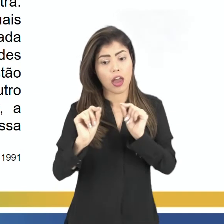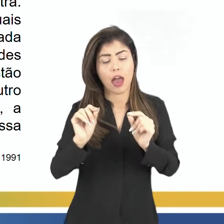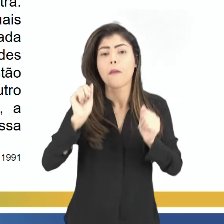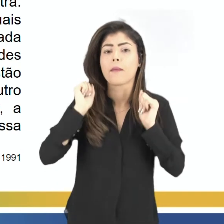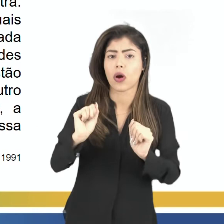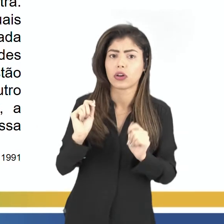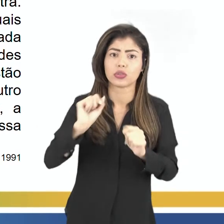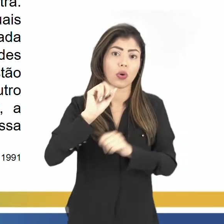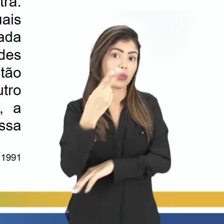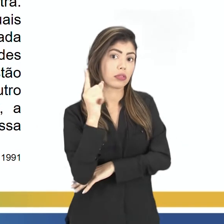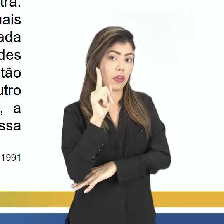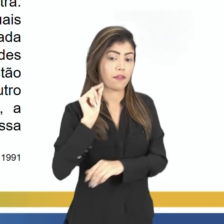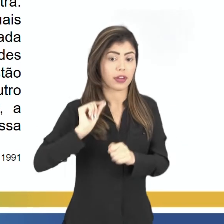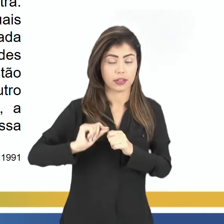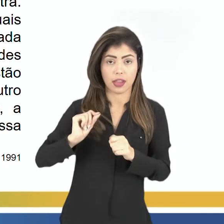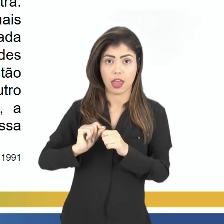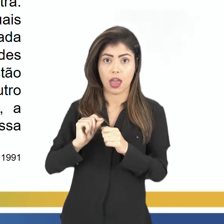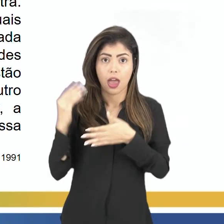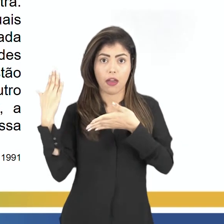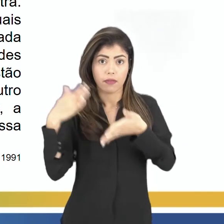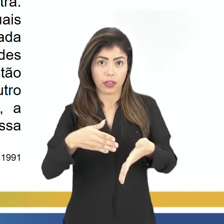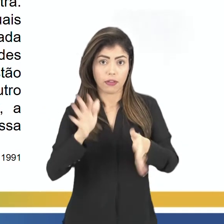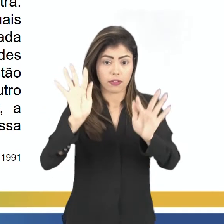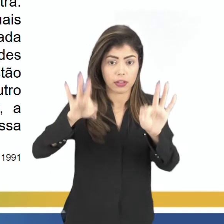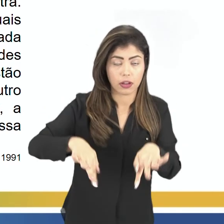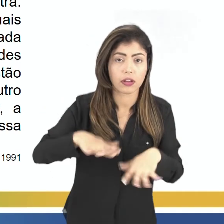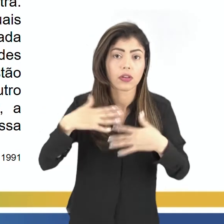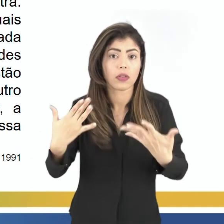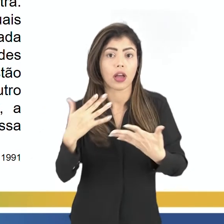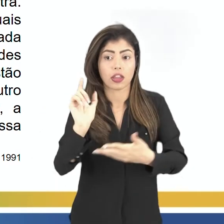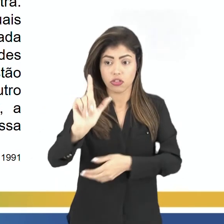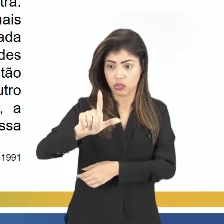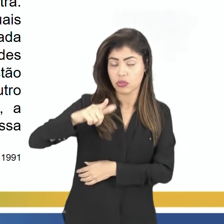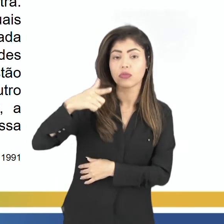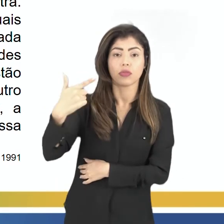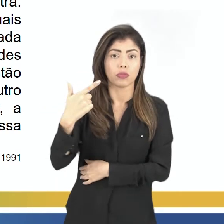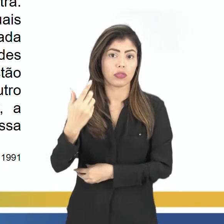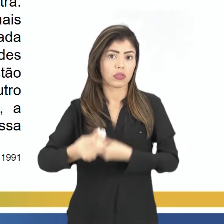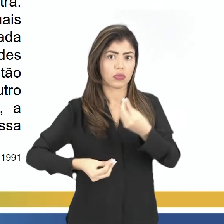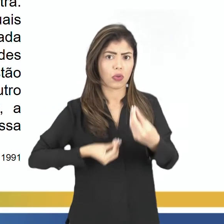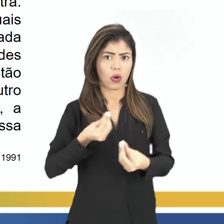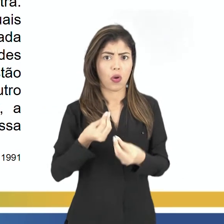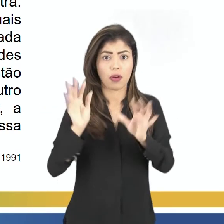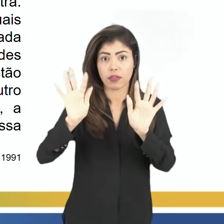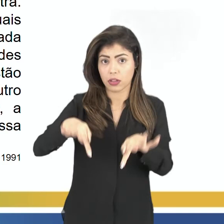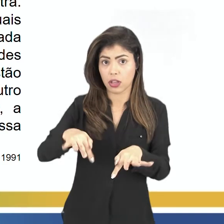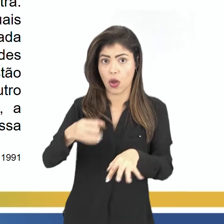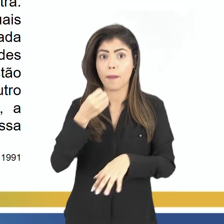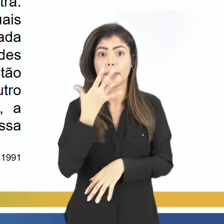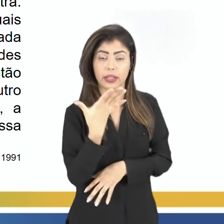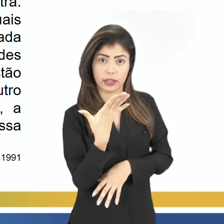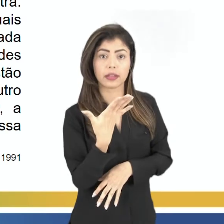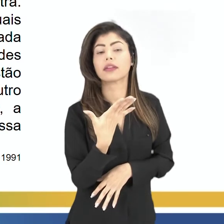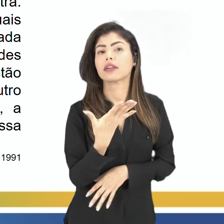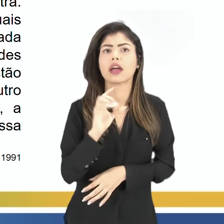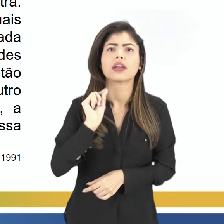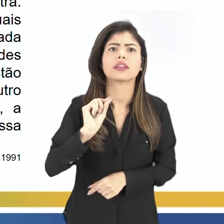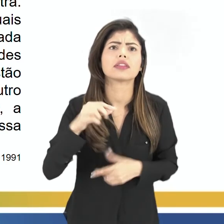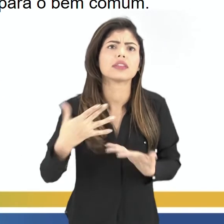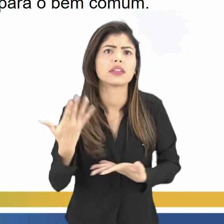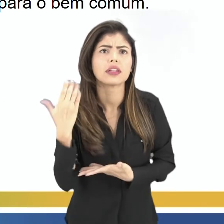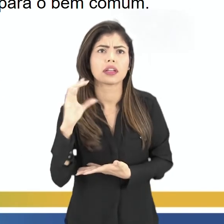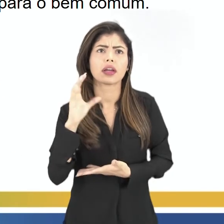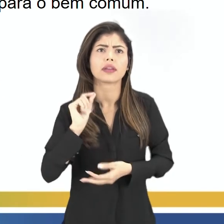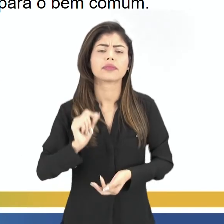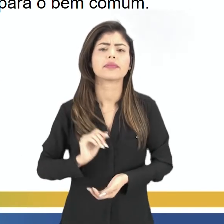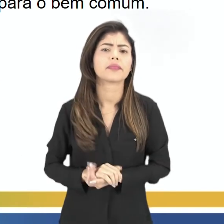devemos fazer, a finalidade dessa ciência deve abranger as das outras, de modo que essa finalidade será o bem humano. Que ciência é essa? Quer